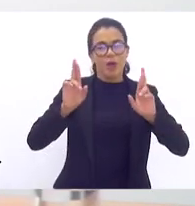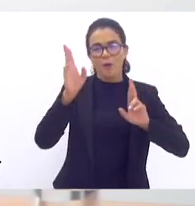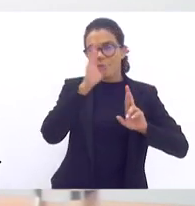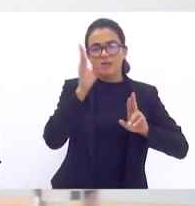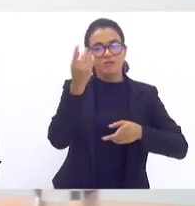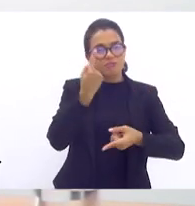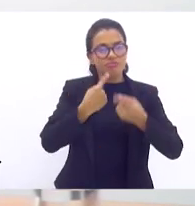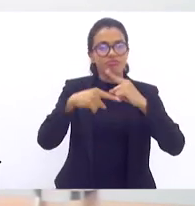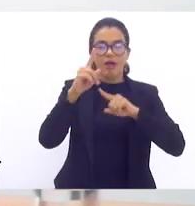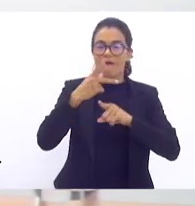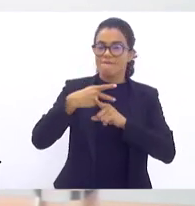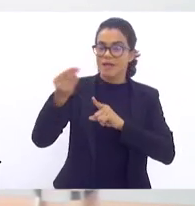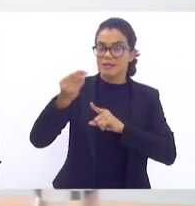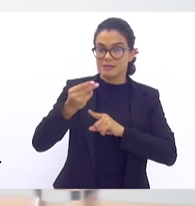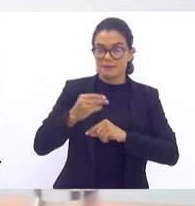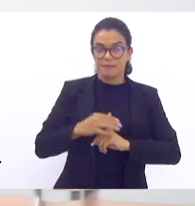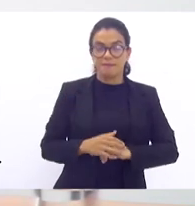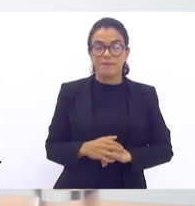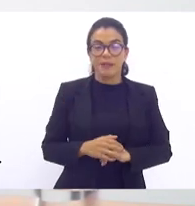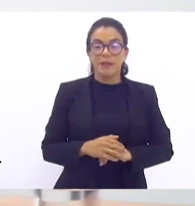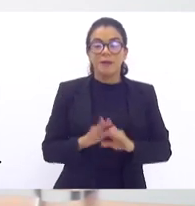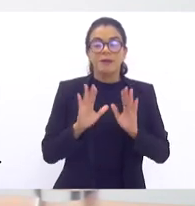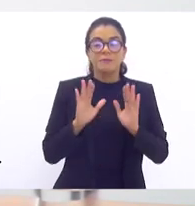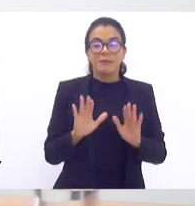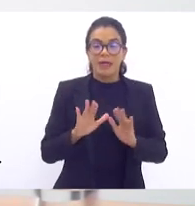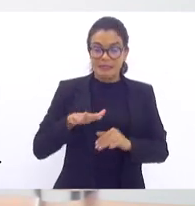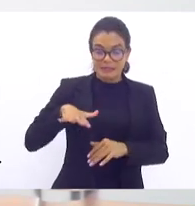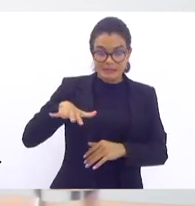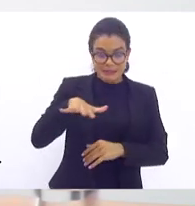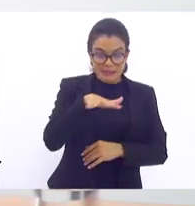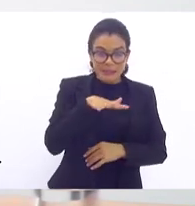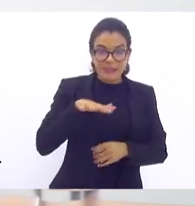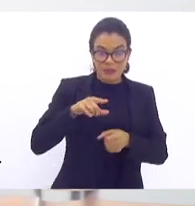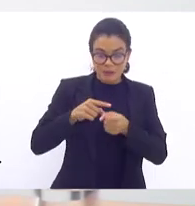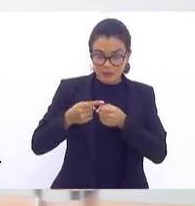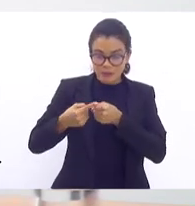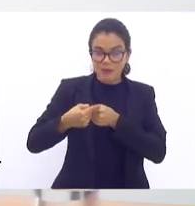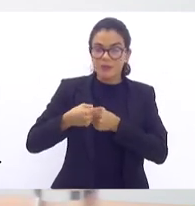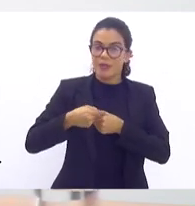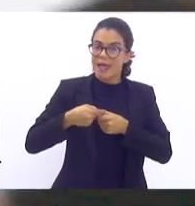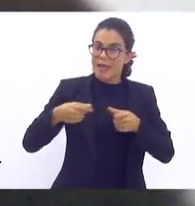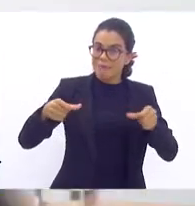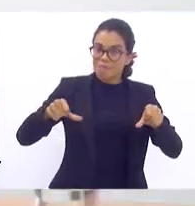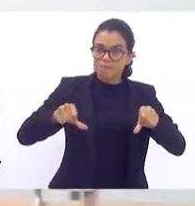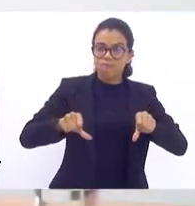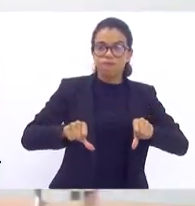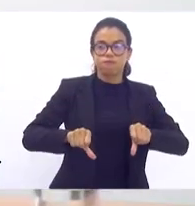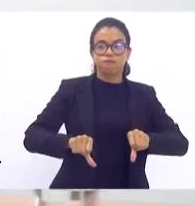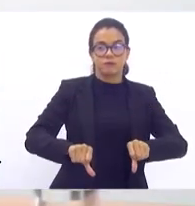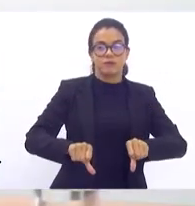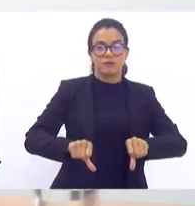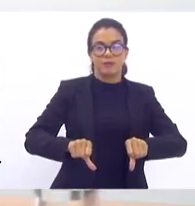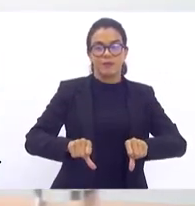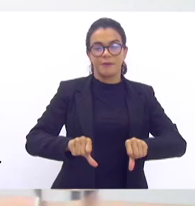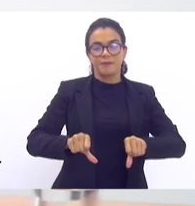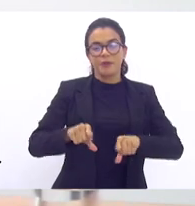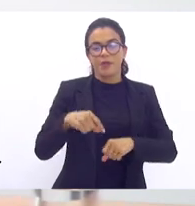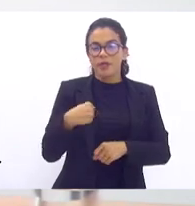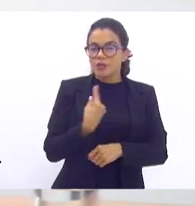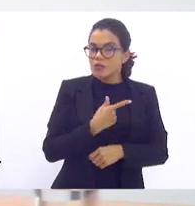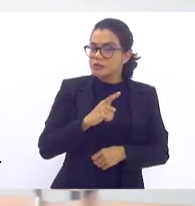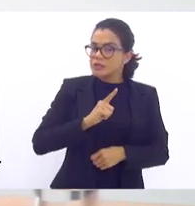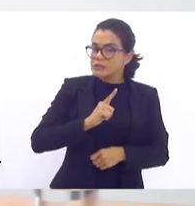independente do governo quis ter mas a situação nos municípios é caótica nós temos